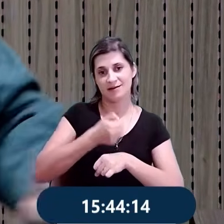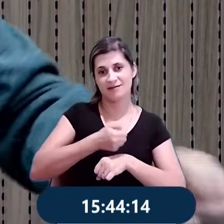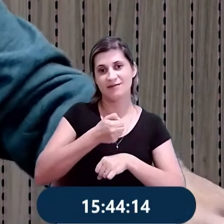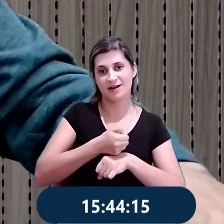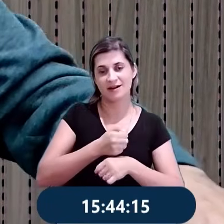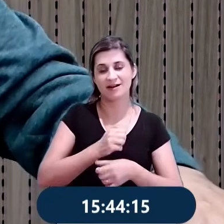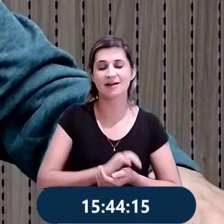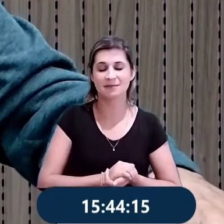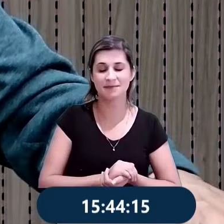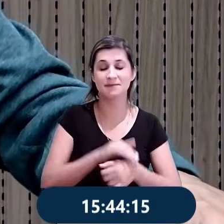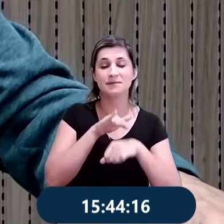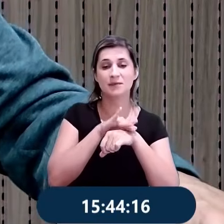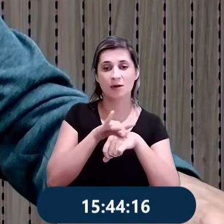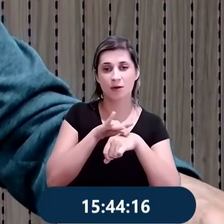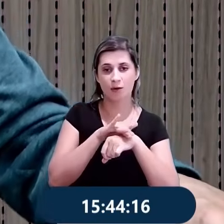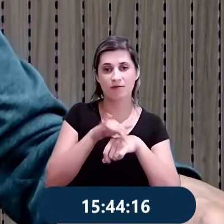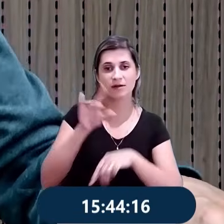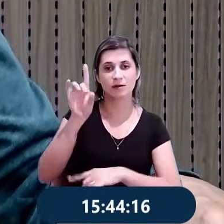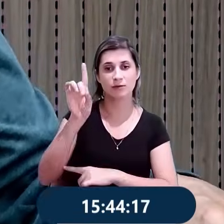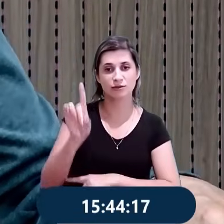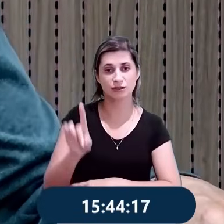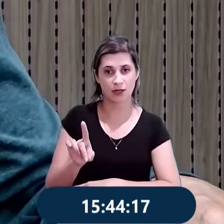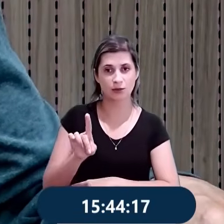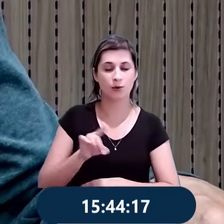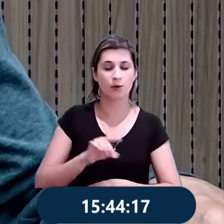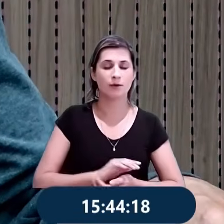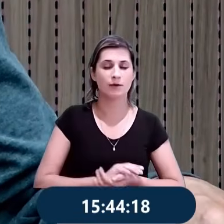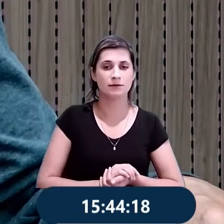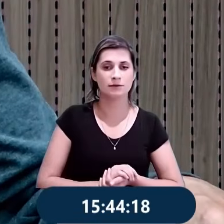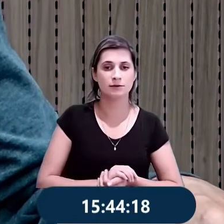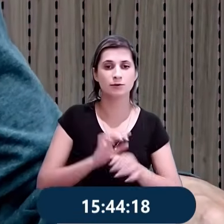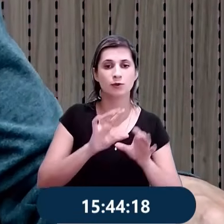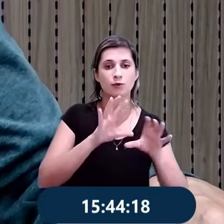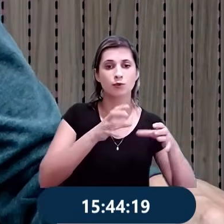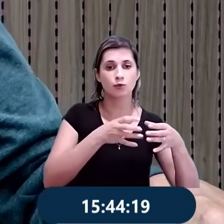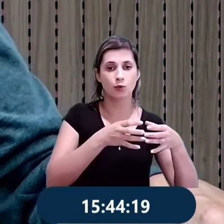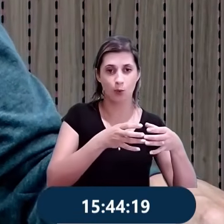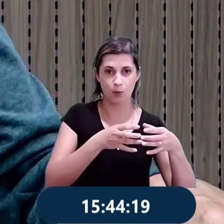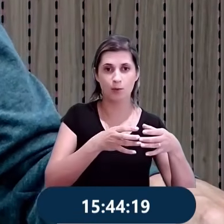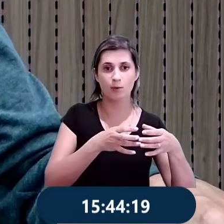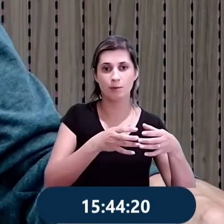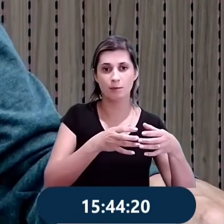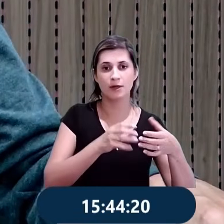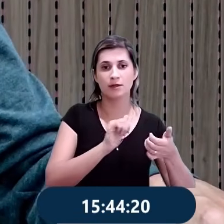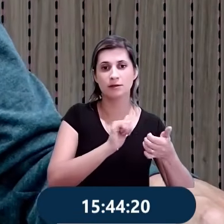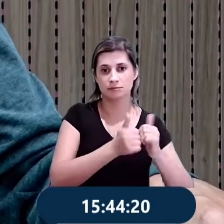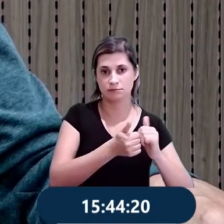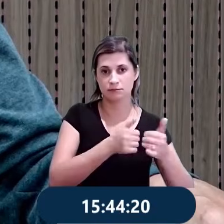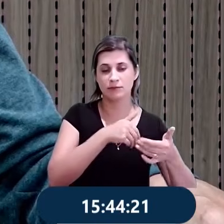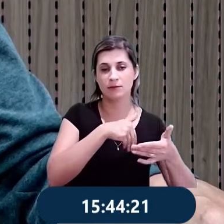Conversando com diretores dos clubes da várzea,